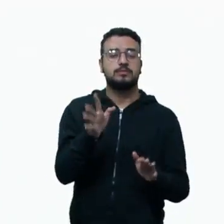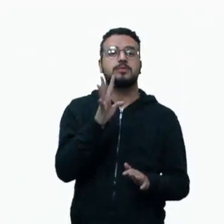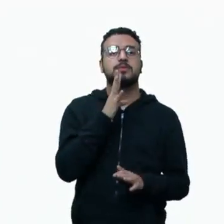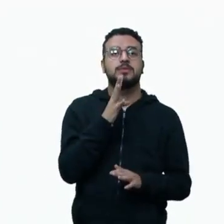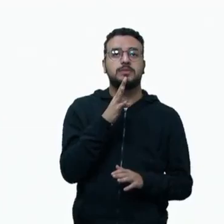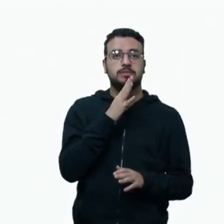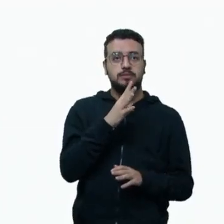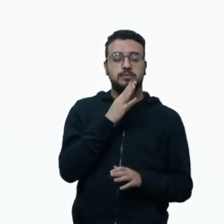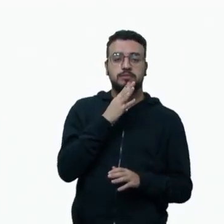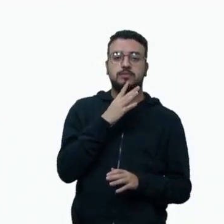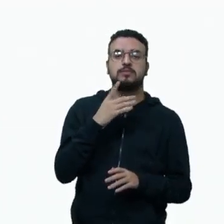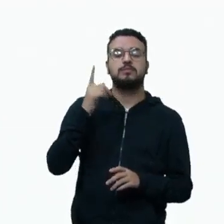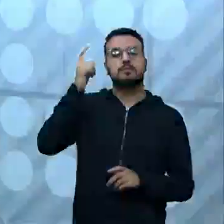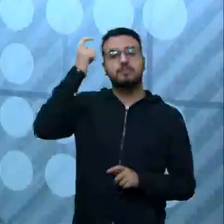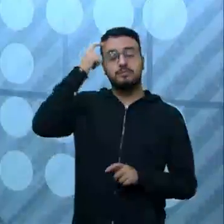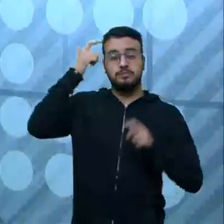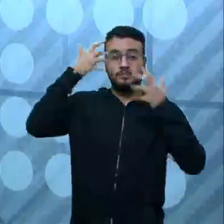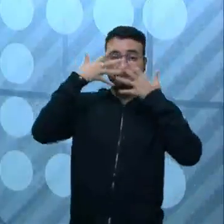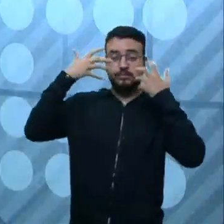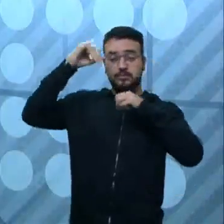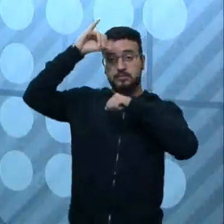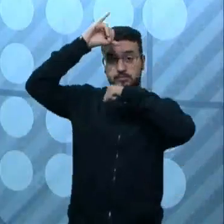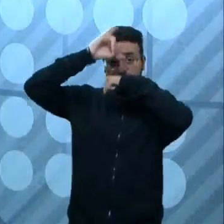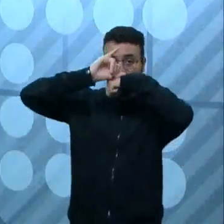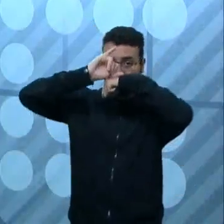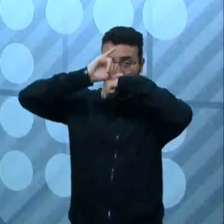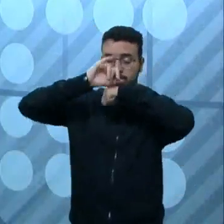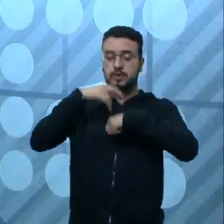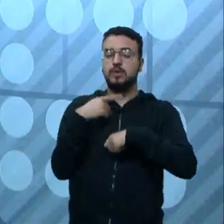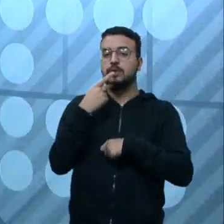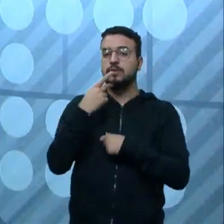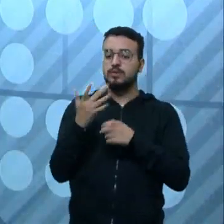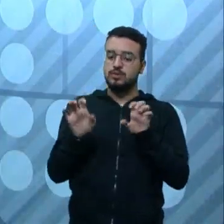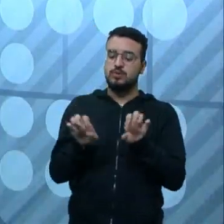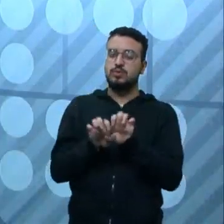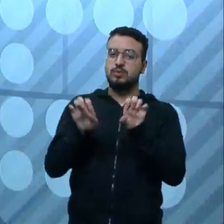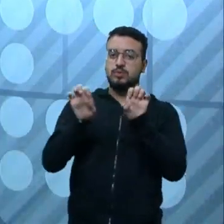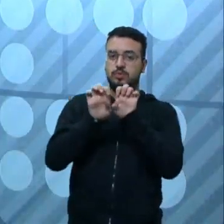sobre o sistema nervoso central, falei primeiro das estruturas do